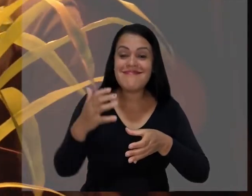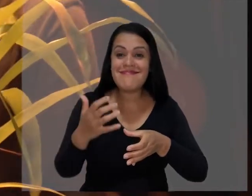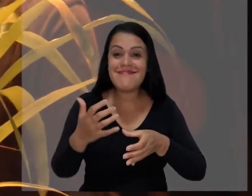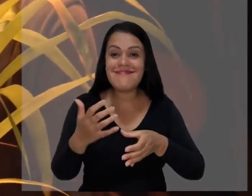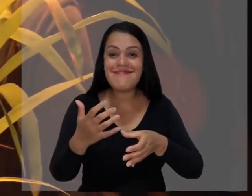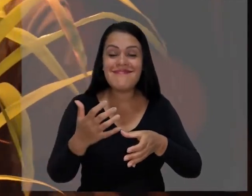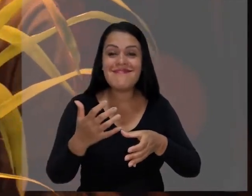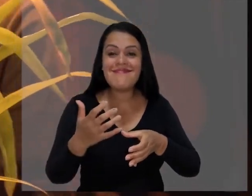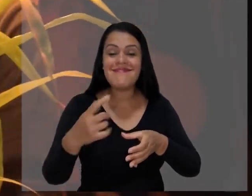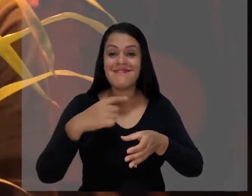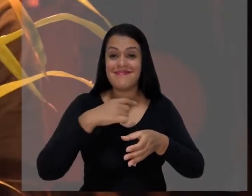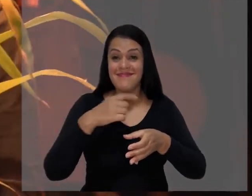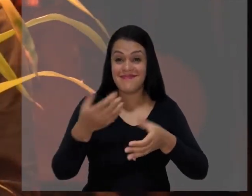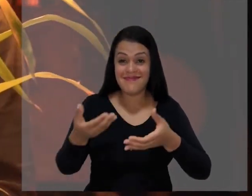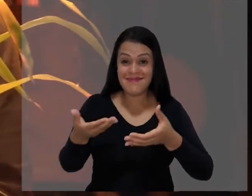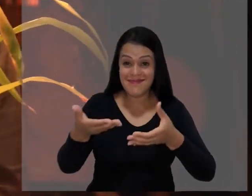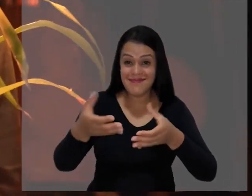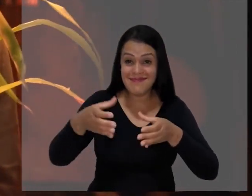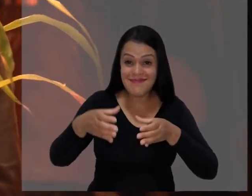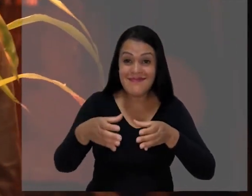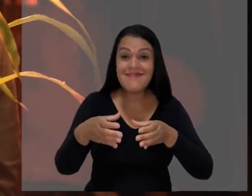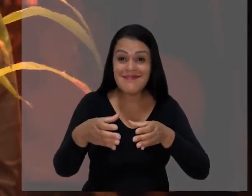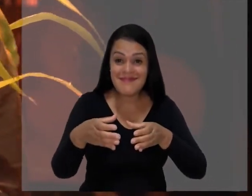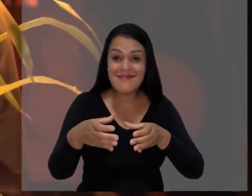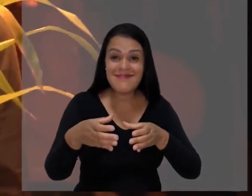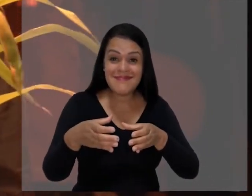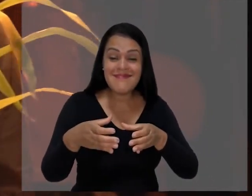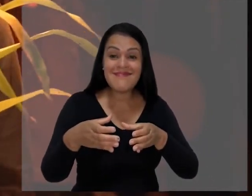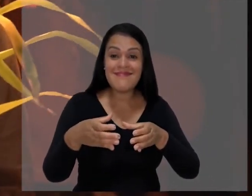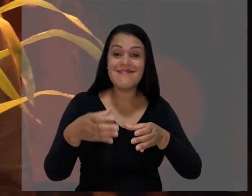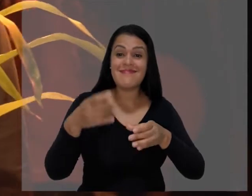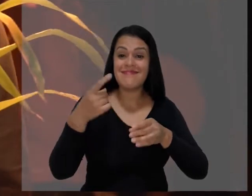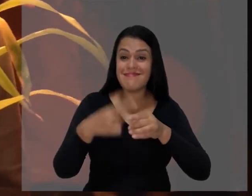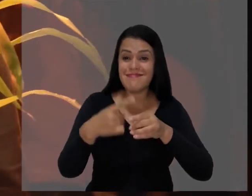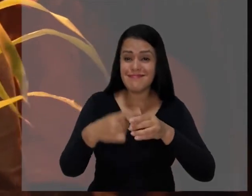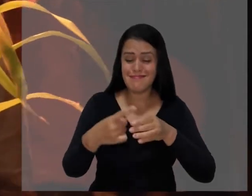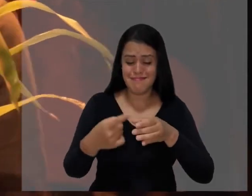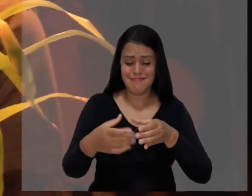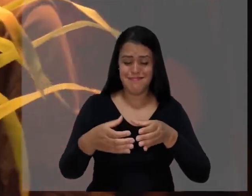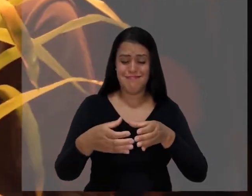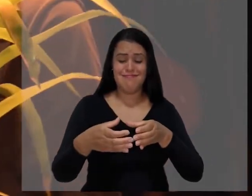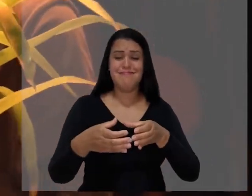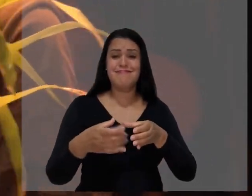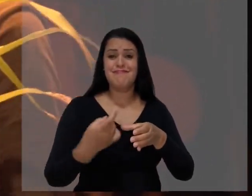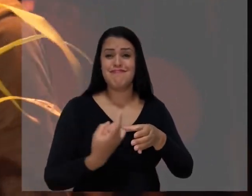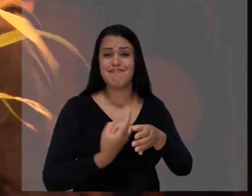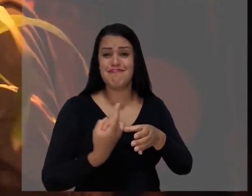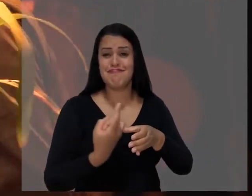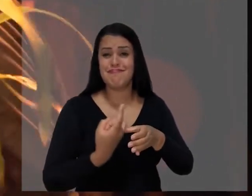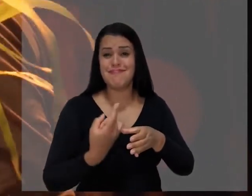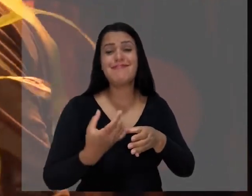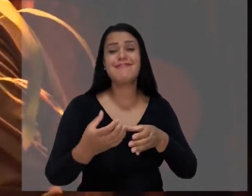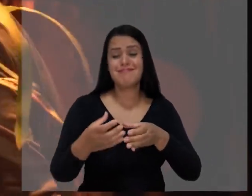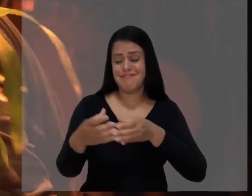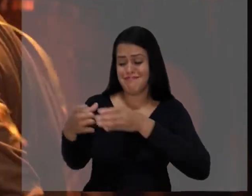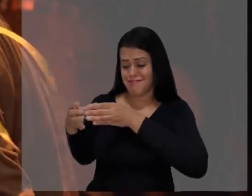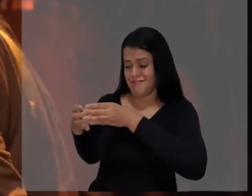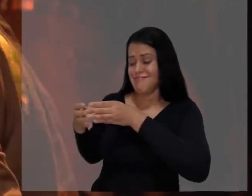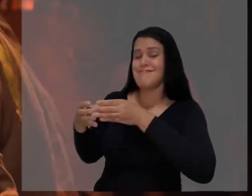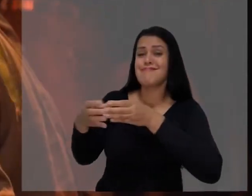Aí eu trouxe essa aqui porque ela tava sozinha, né? Ela tava